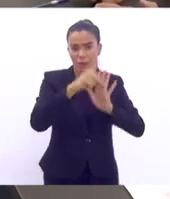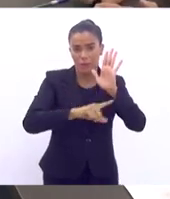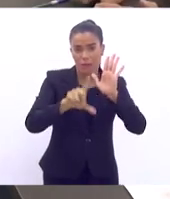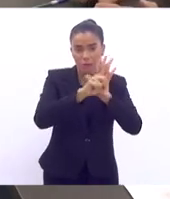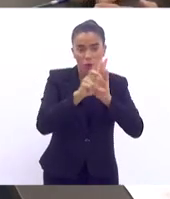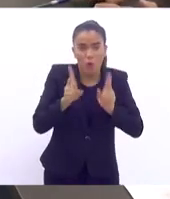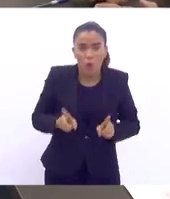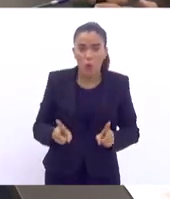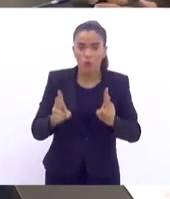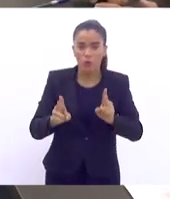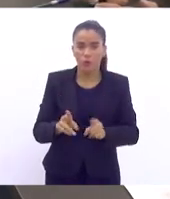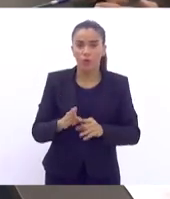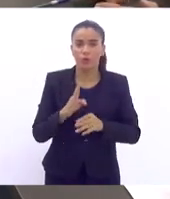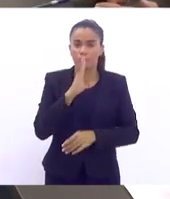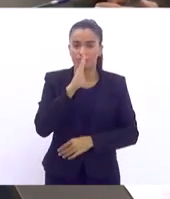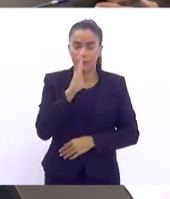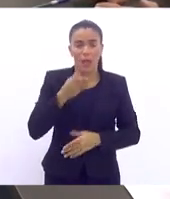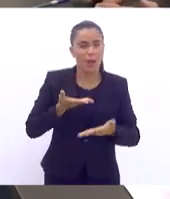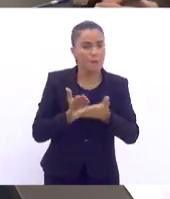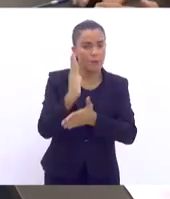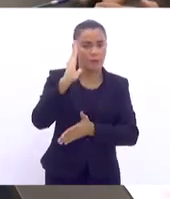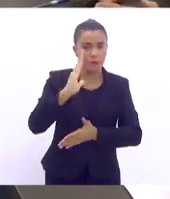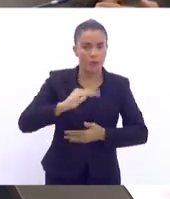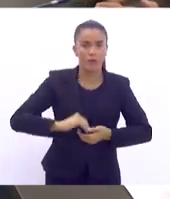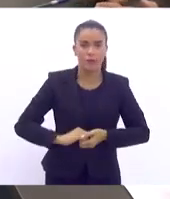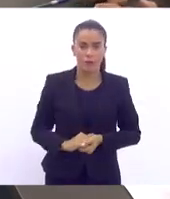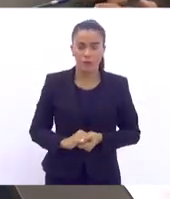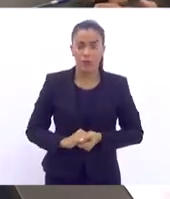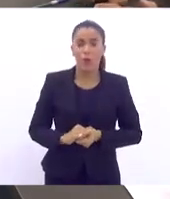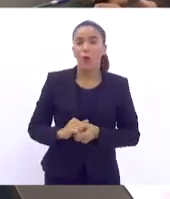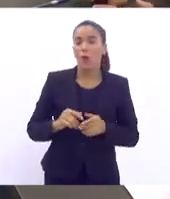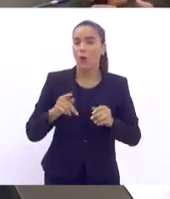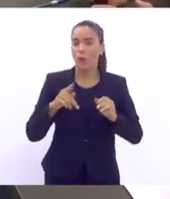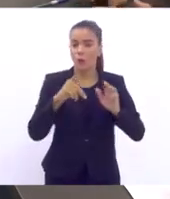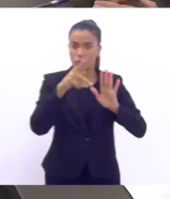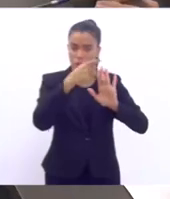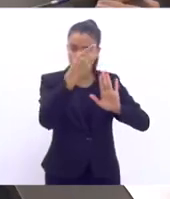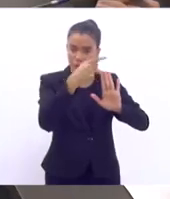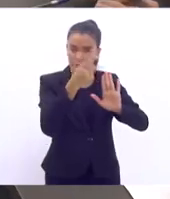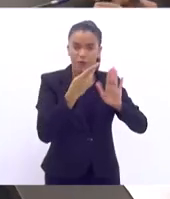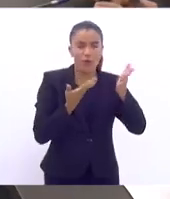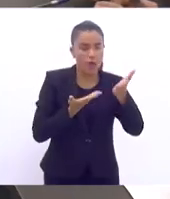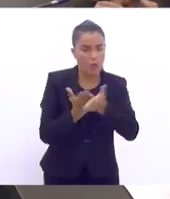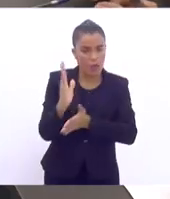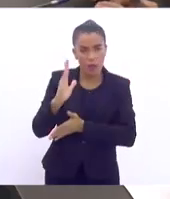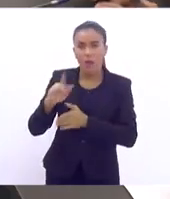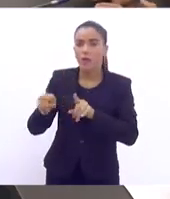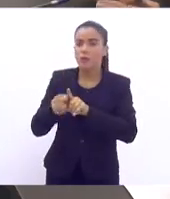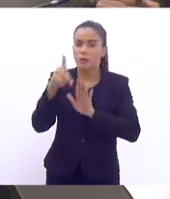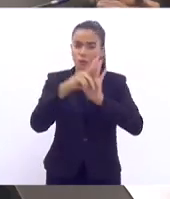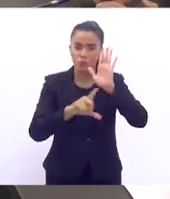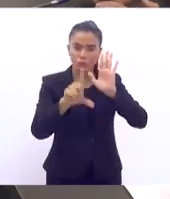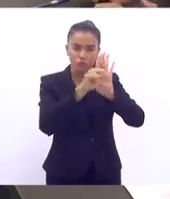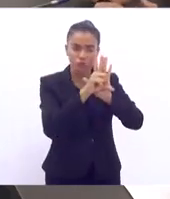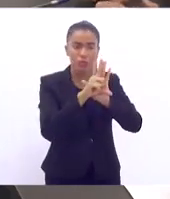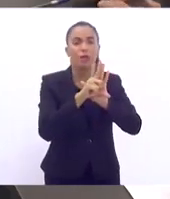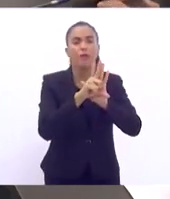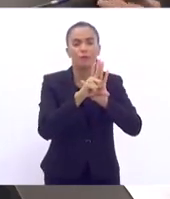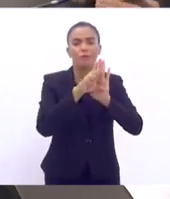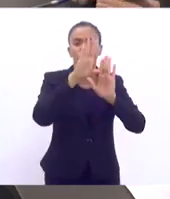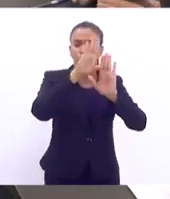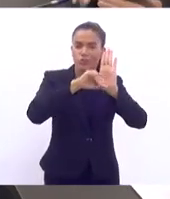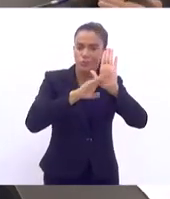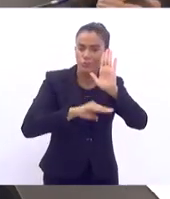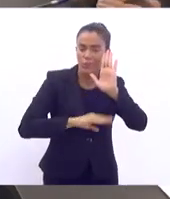permaneçam Como estão aprovado os parecidos foram aprovados os projetos ressalvados os retirados de